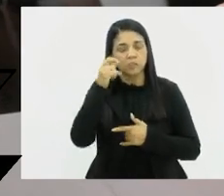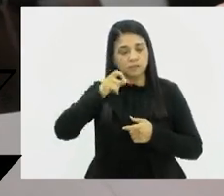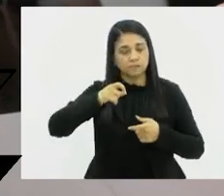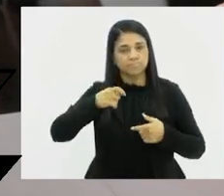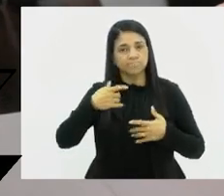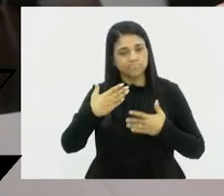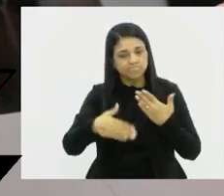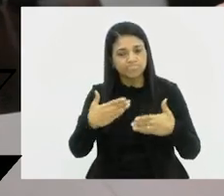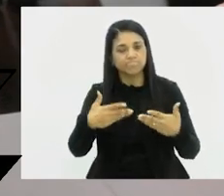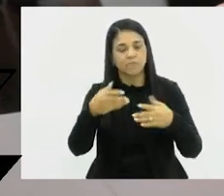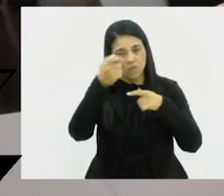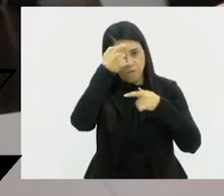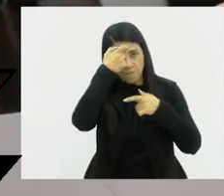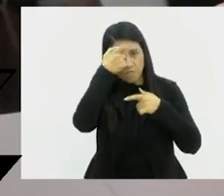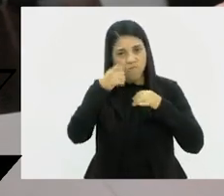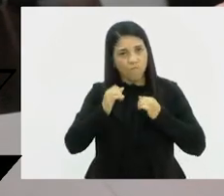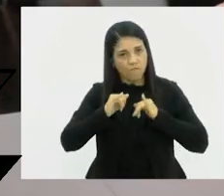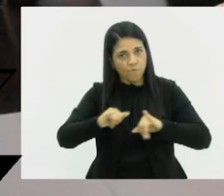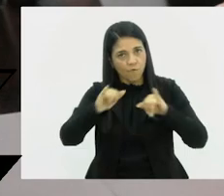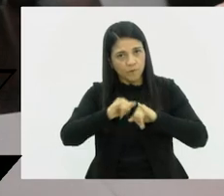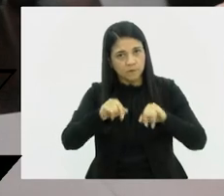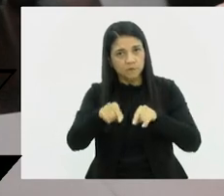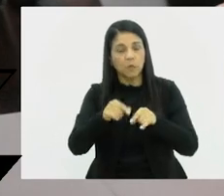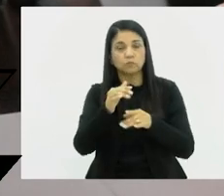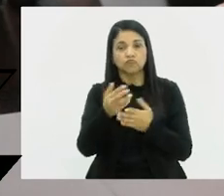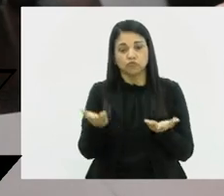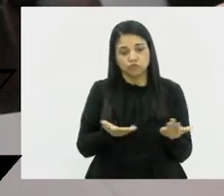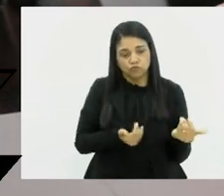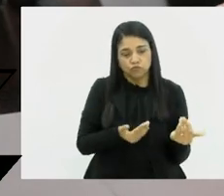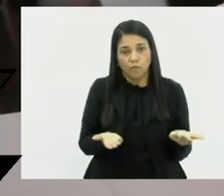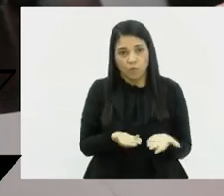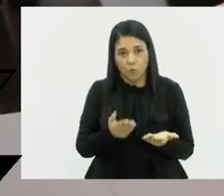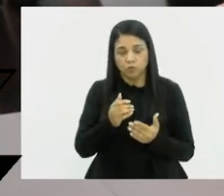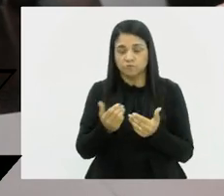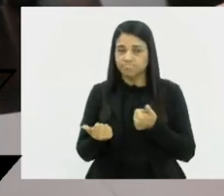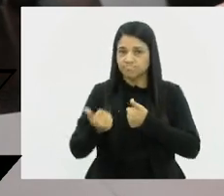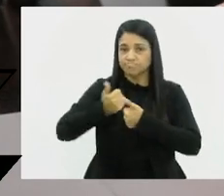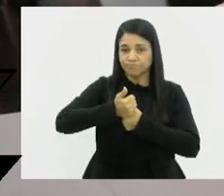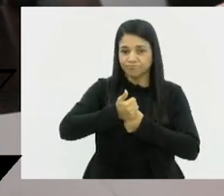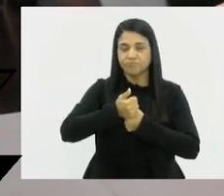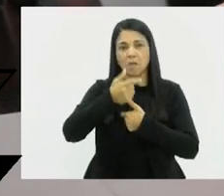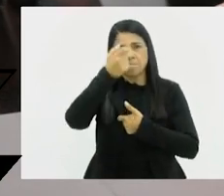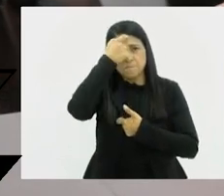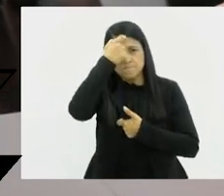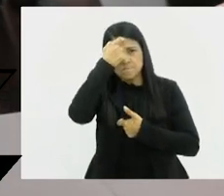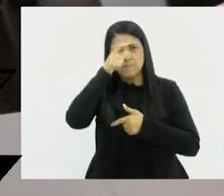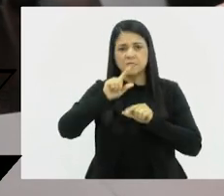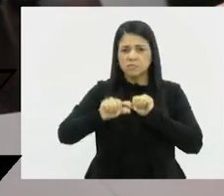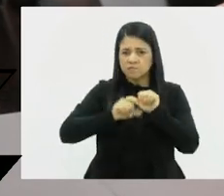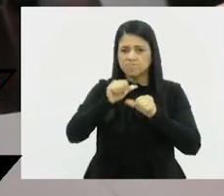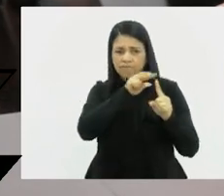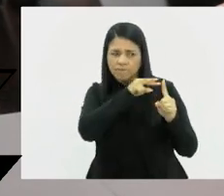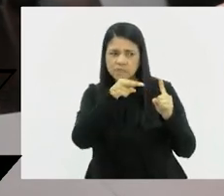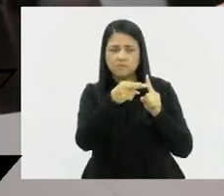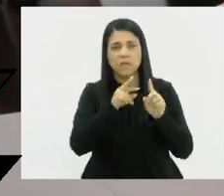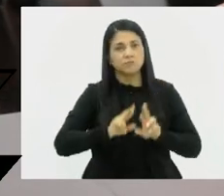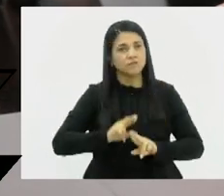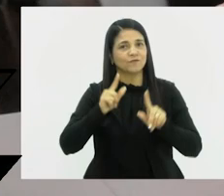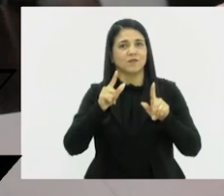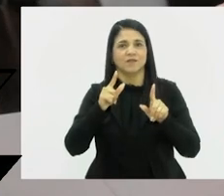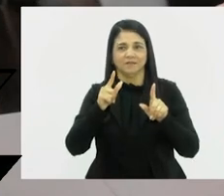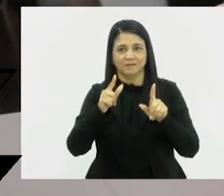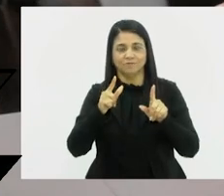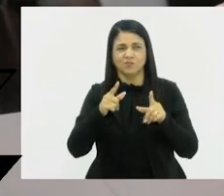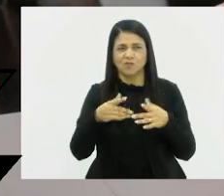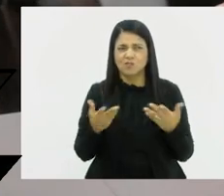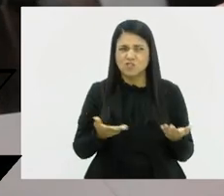sementes. O jovem de hoje futuramente vai sucedê-lo já com uma outra mentalidade, uma outra visibilidade. Não é todo jovem